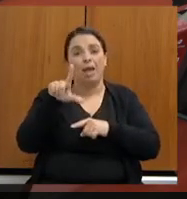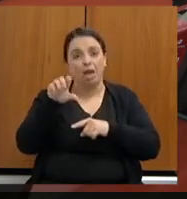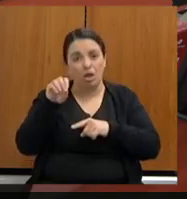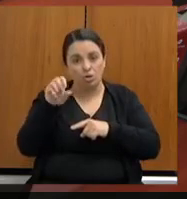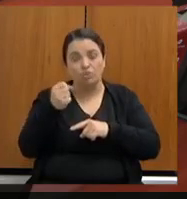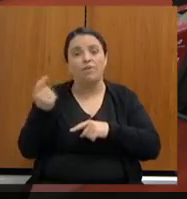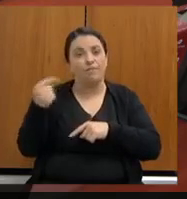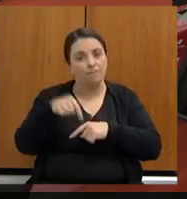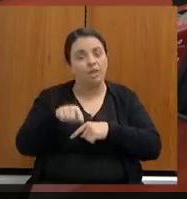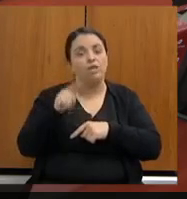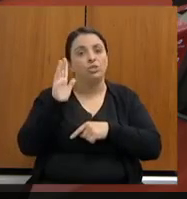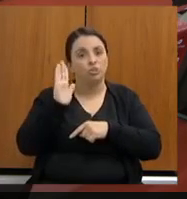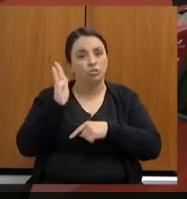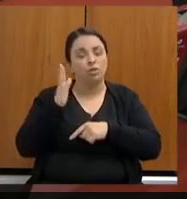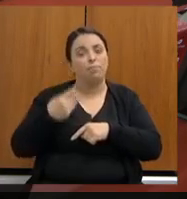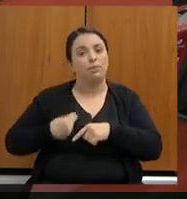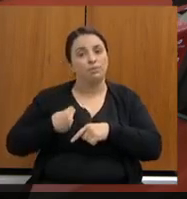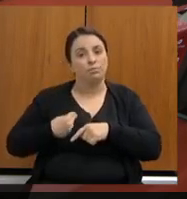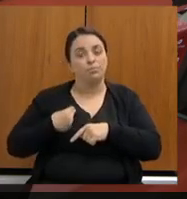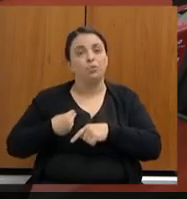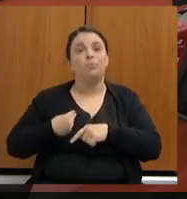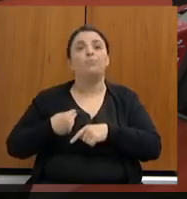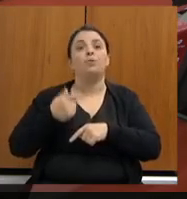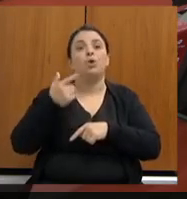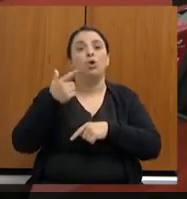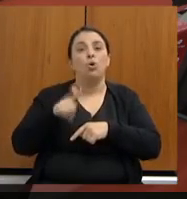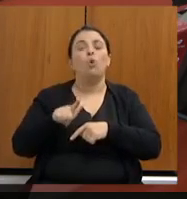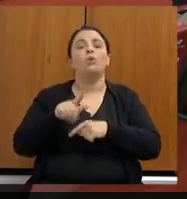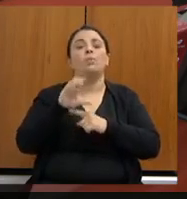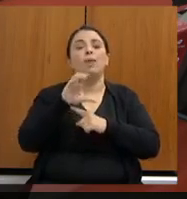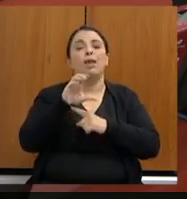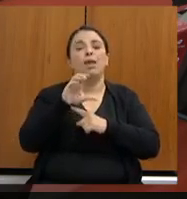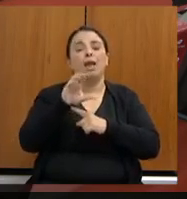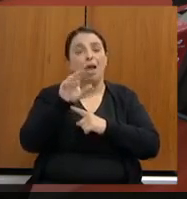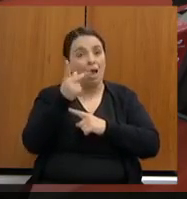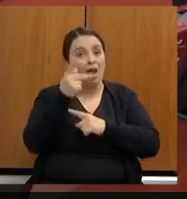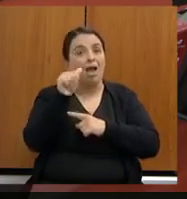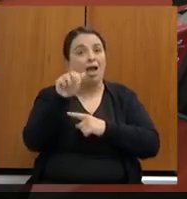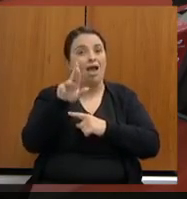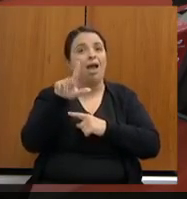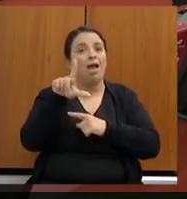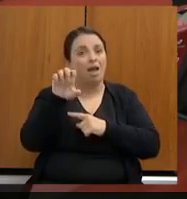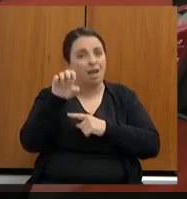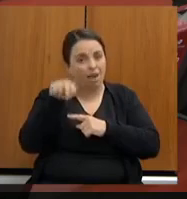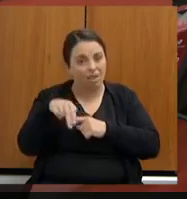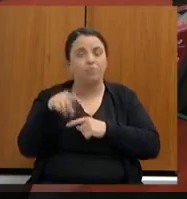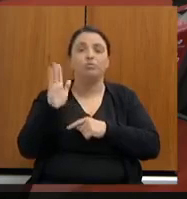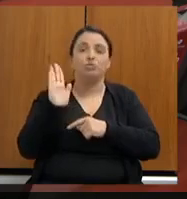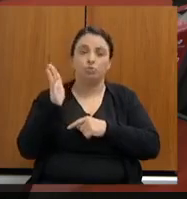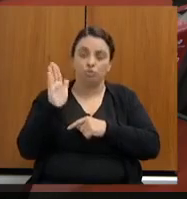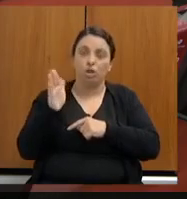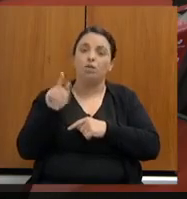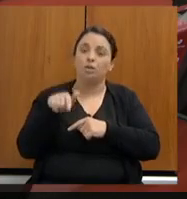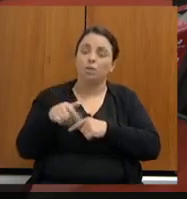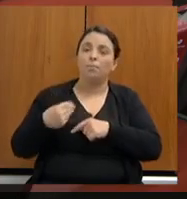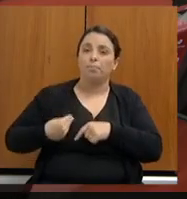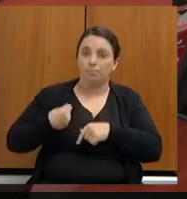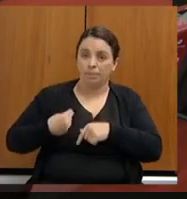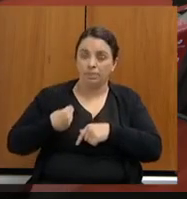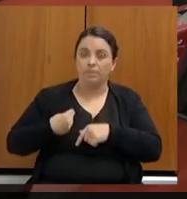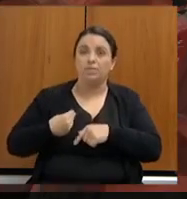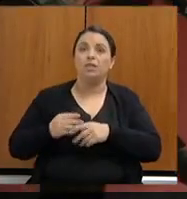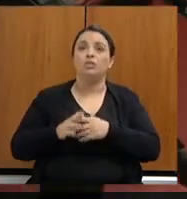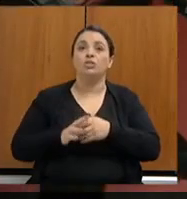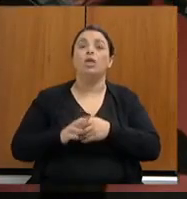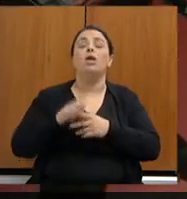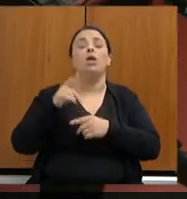Santiago descobri o nosso também integrante da mesa diretora e também a presença do deputado Bruno engler